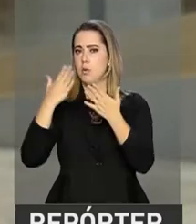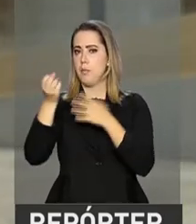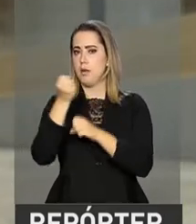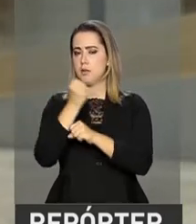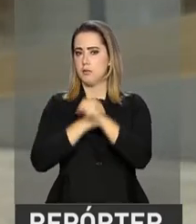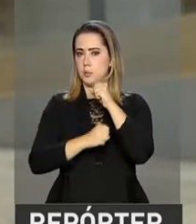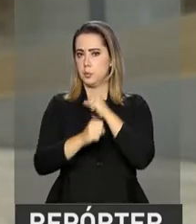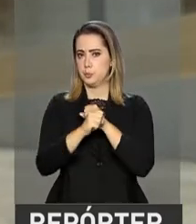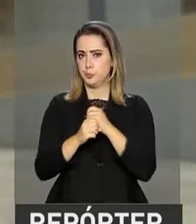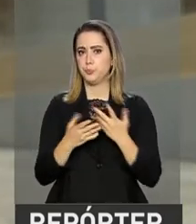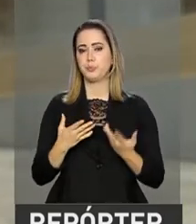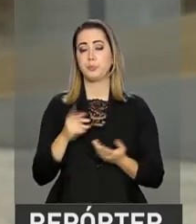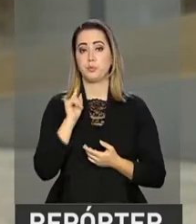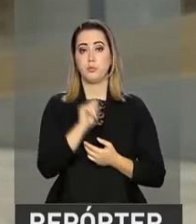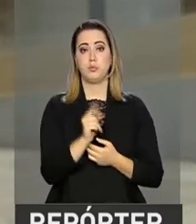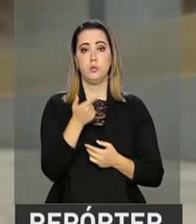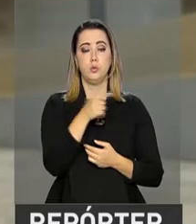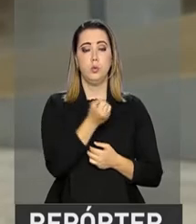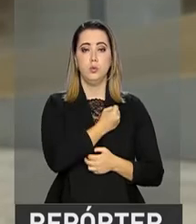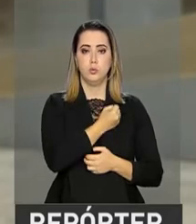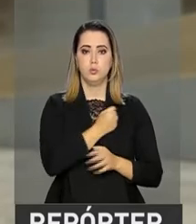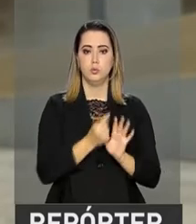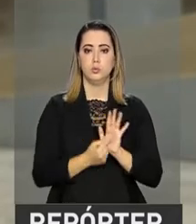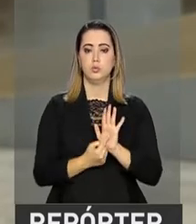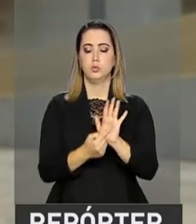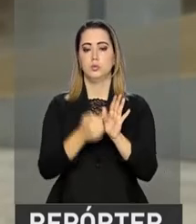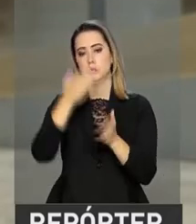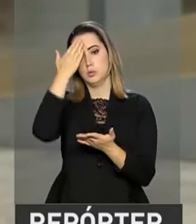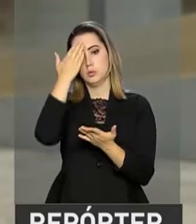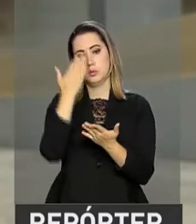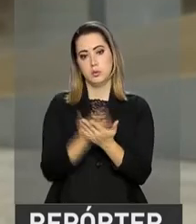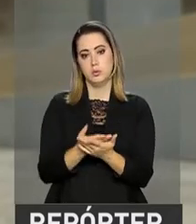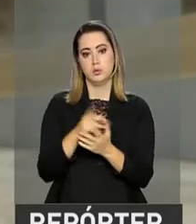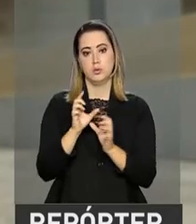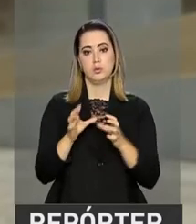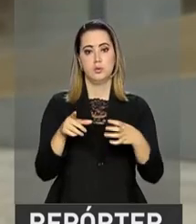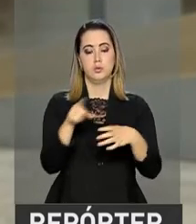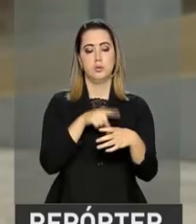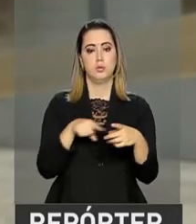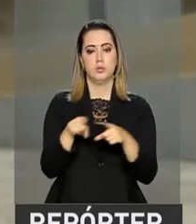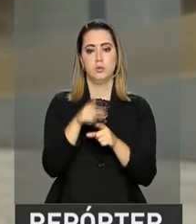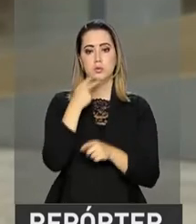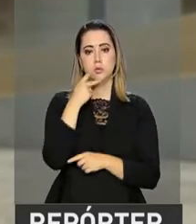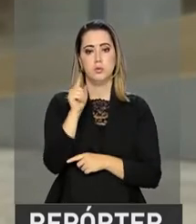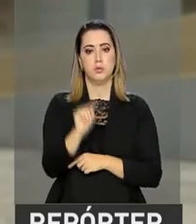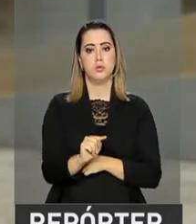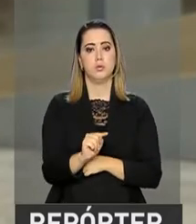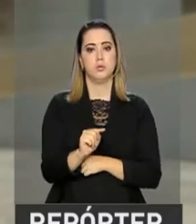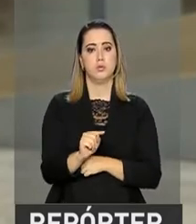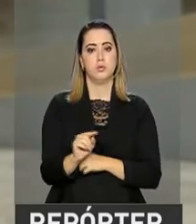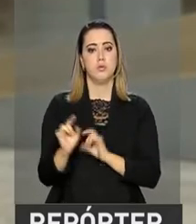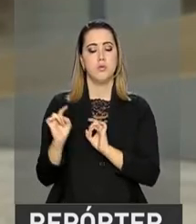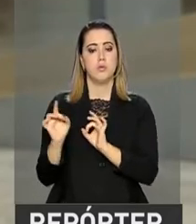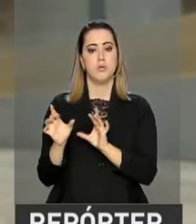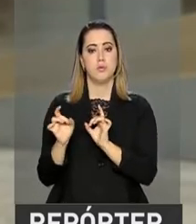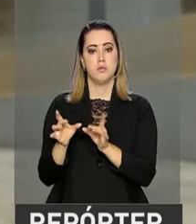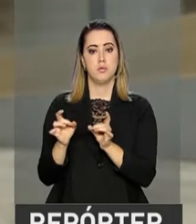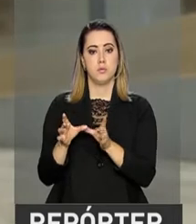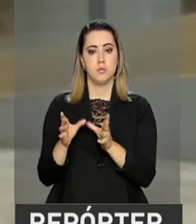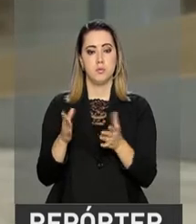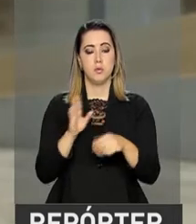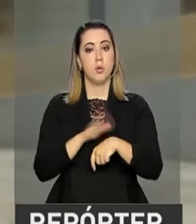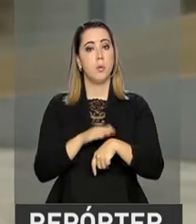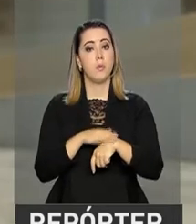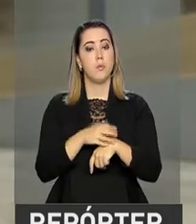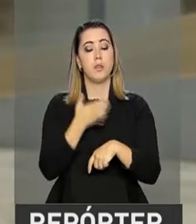pela confederação nacional do comércio que demonstra otimismo no setor diz respeito às vendas no período